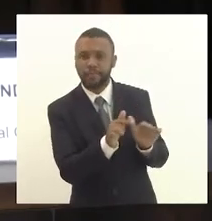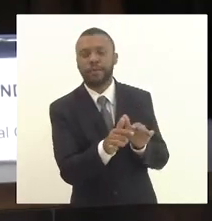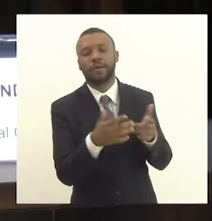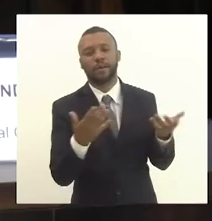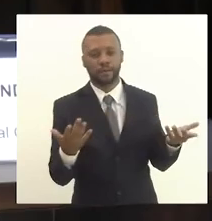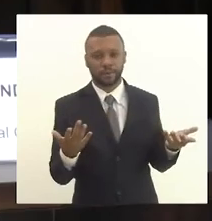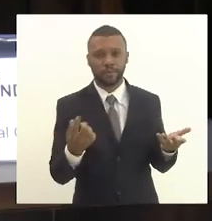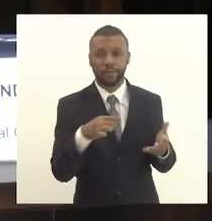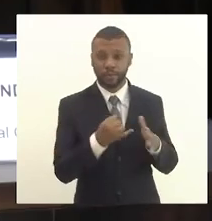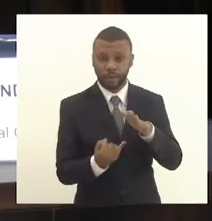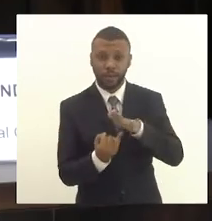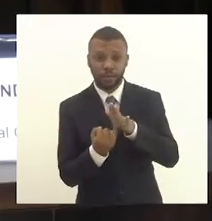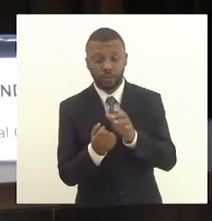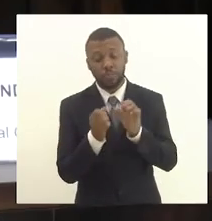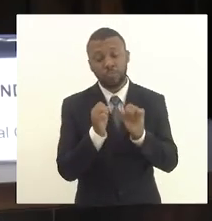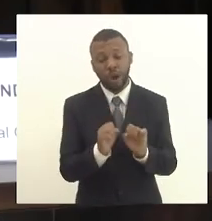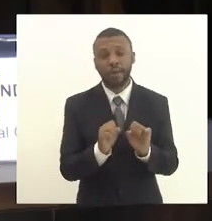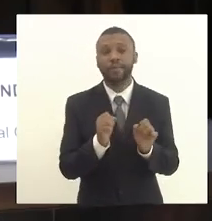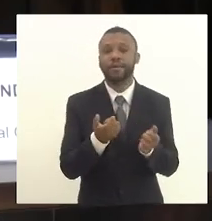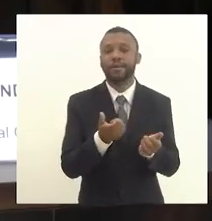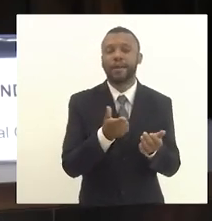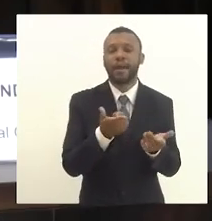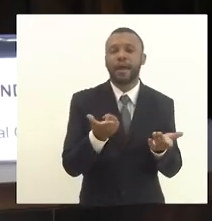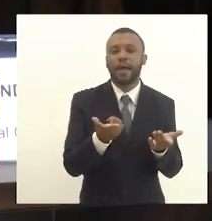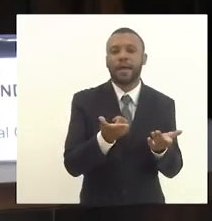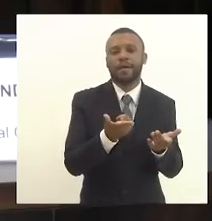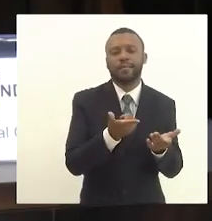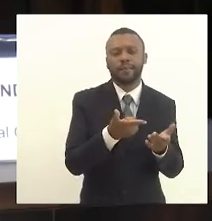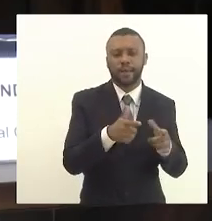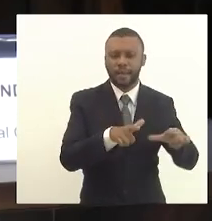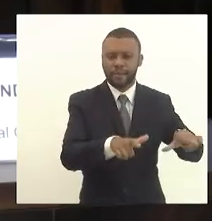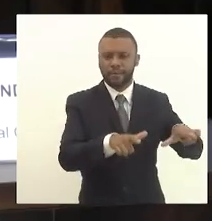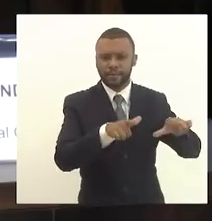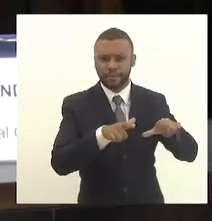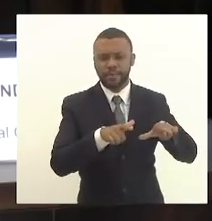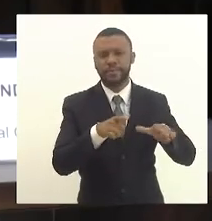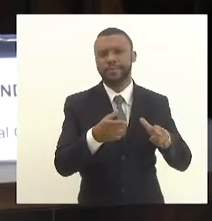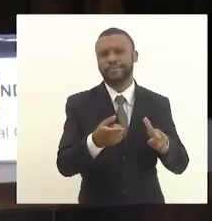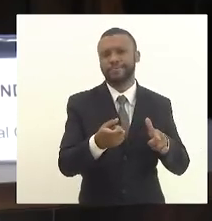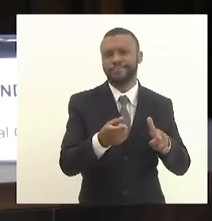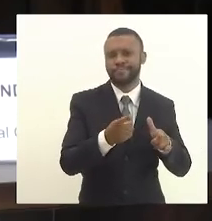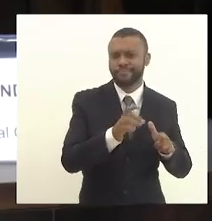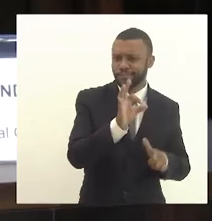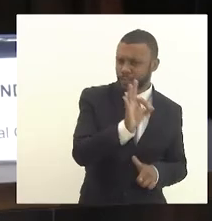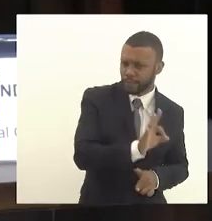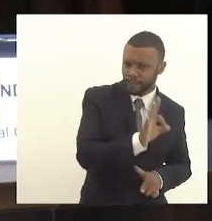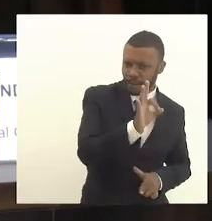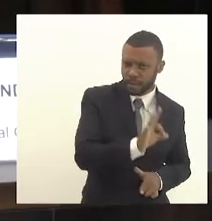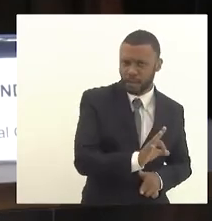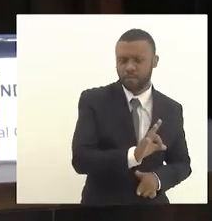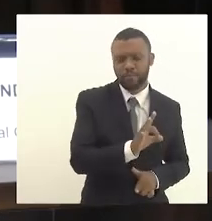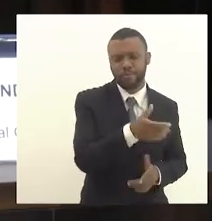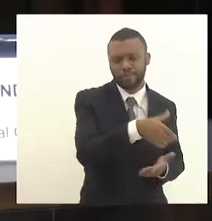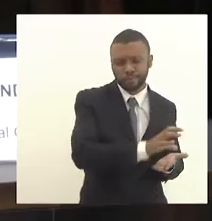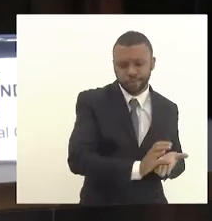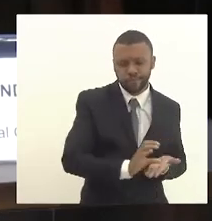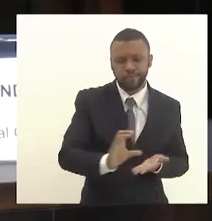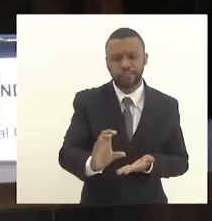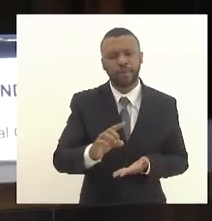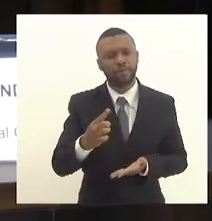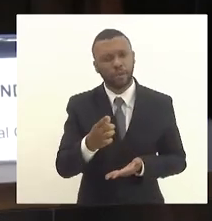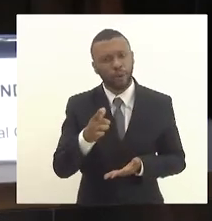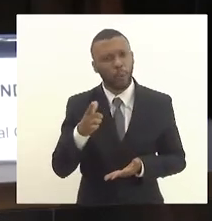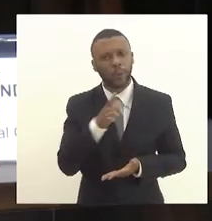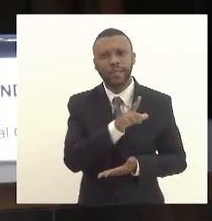poderia fazer emissão de debêntures, e com essas debêntures aí nós iríamos a mercado com a garantia do fundo